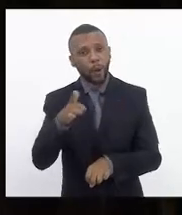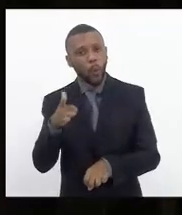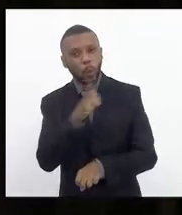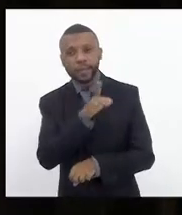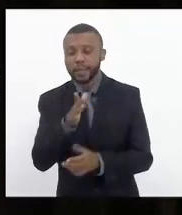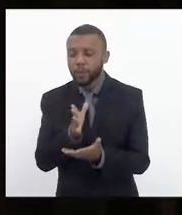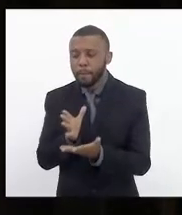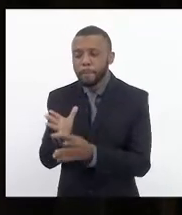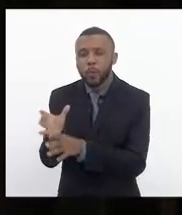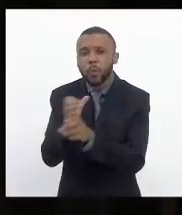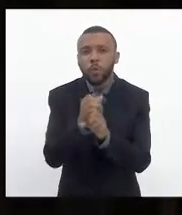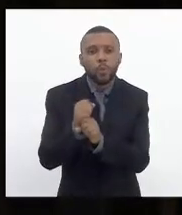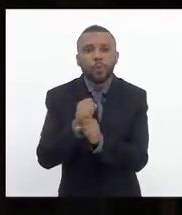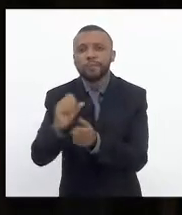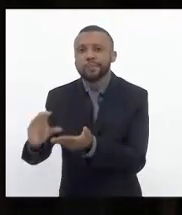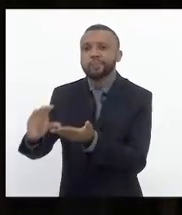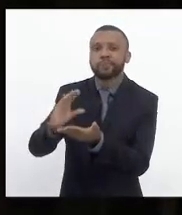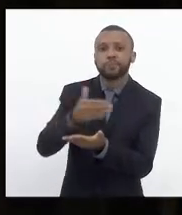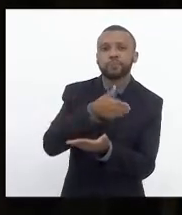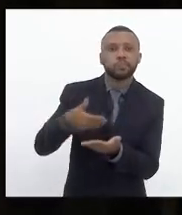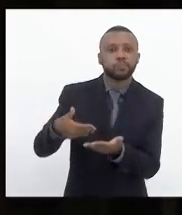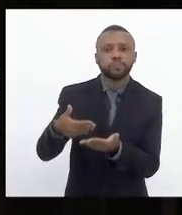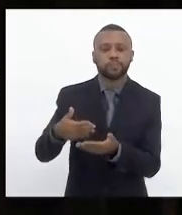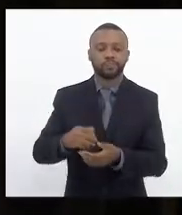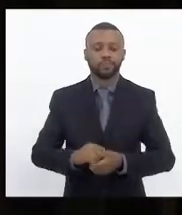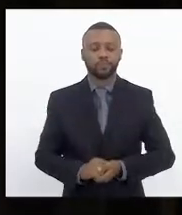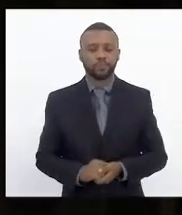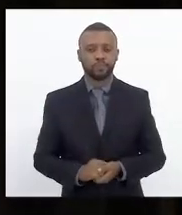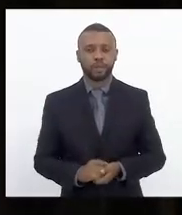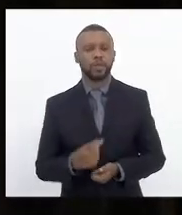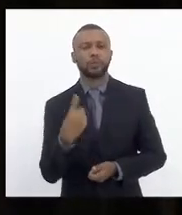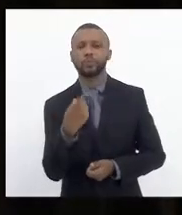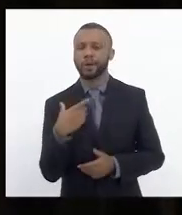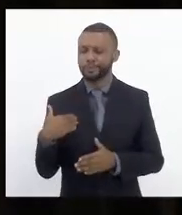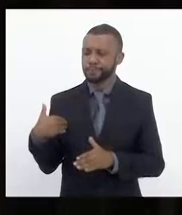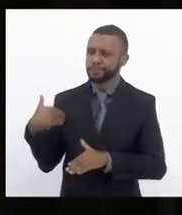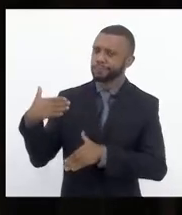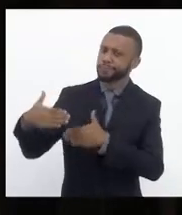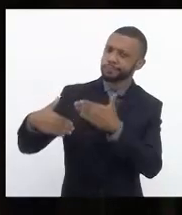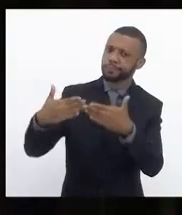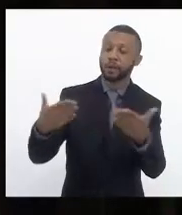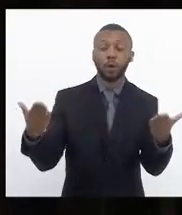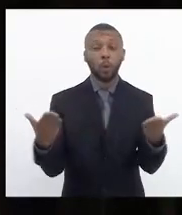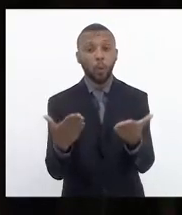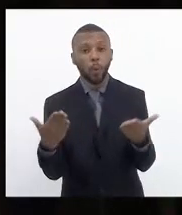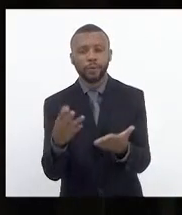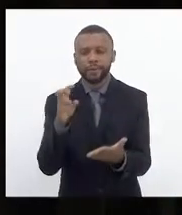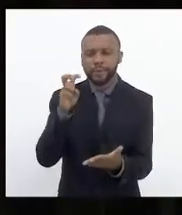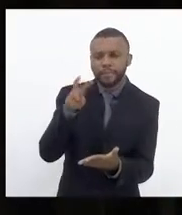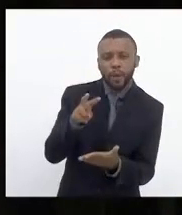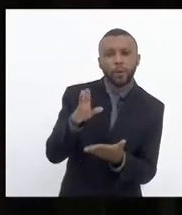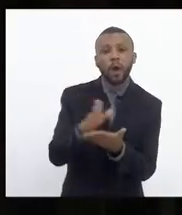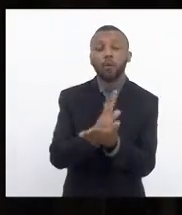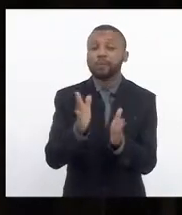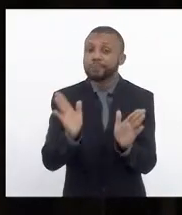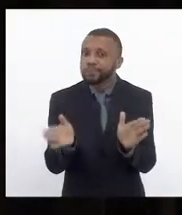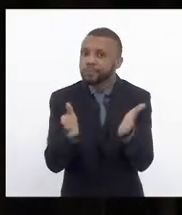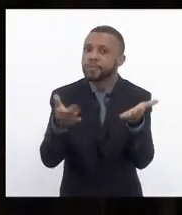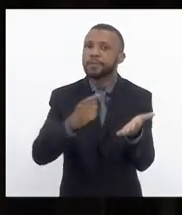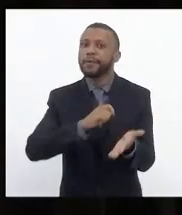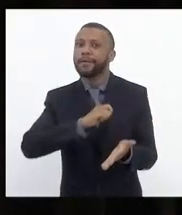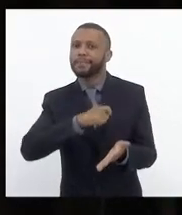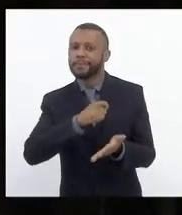do Estado afinal de contas a gente passou por um processo e ainda hoje vemos de incentivos fiscais